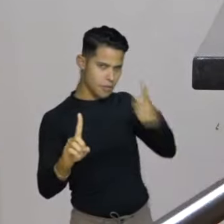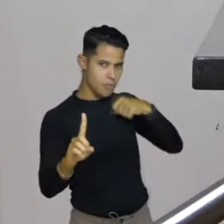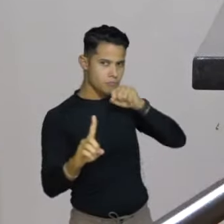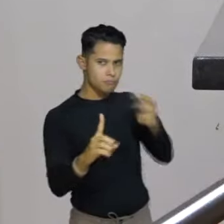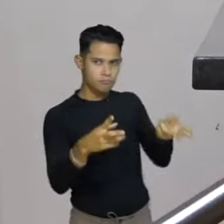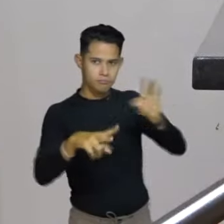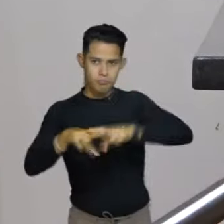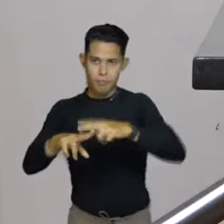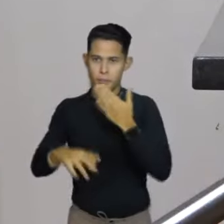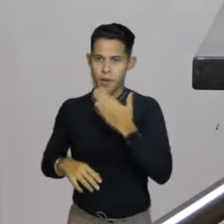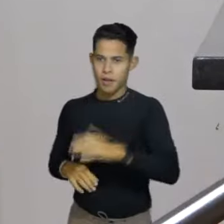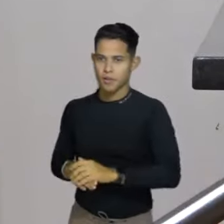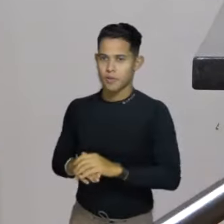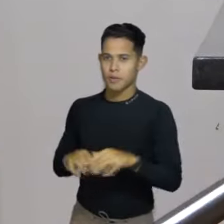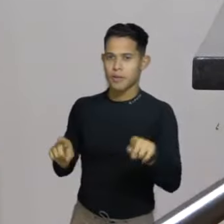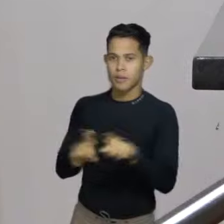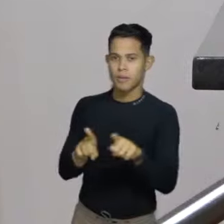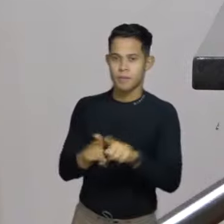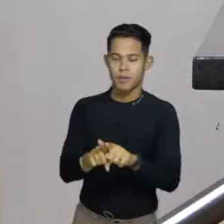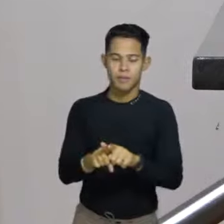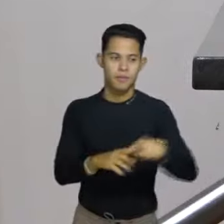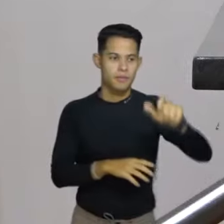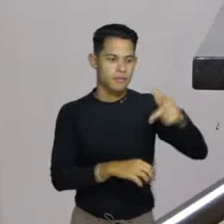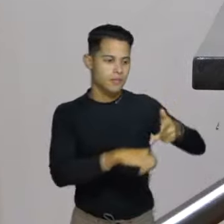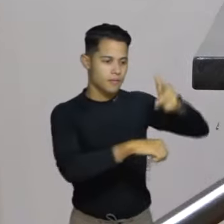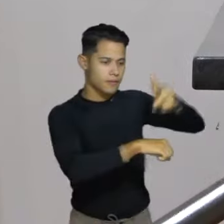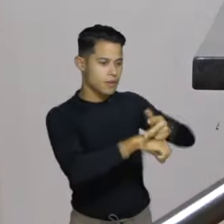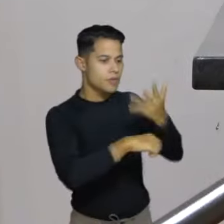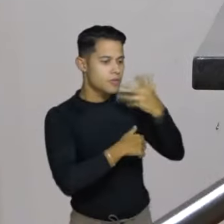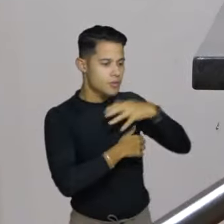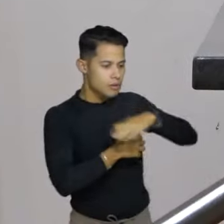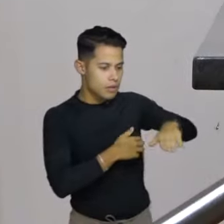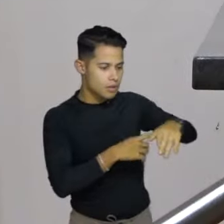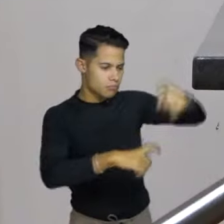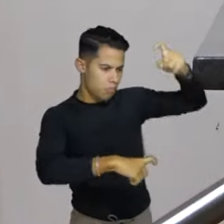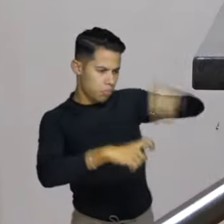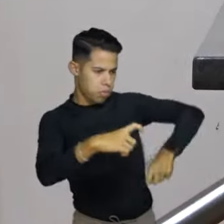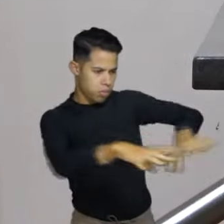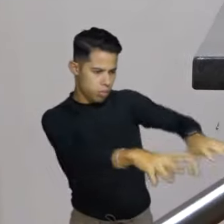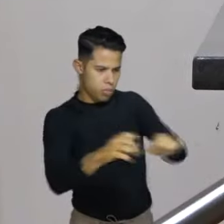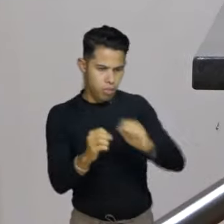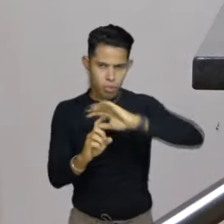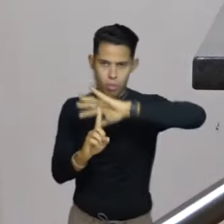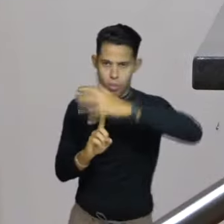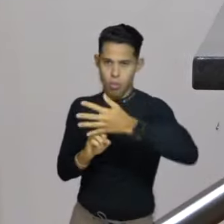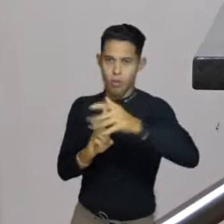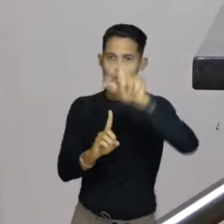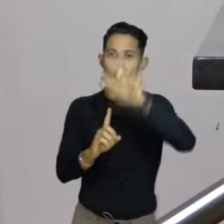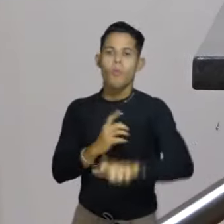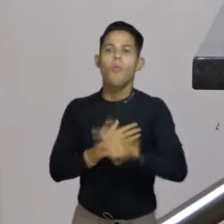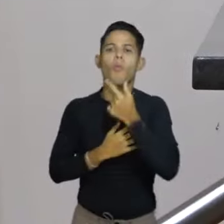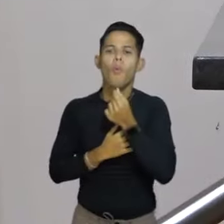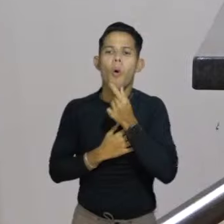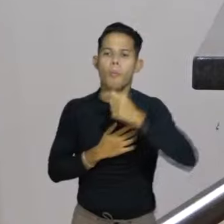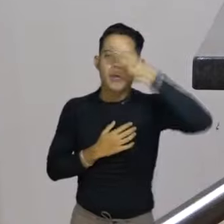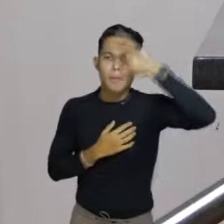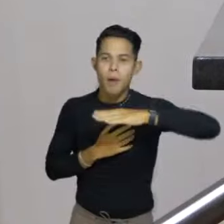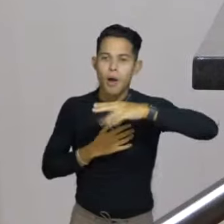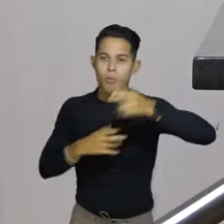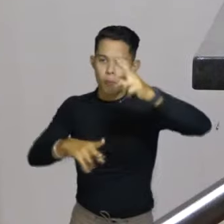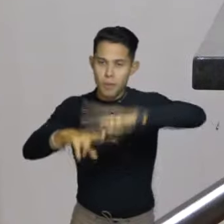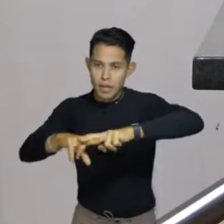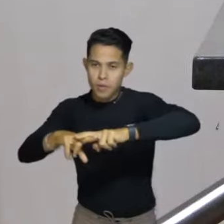vídeo de crianças sendo estupradas pedófilo é preso e solto no mesmo dia em Santa Catarina matéria de ontem e